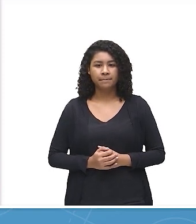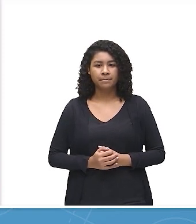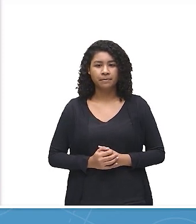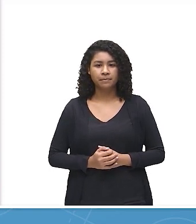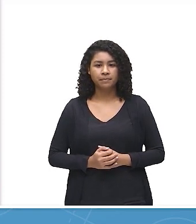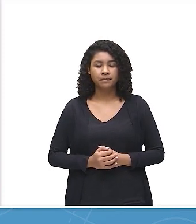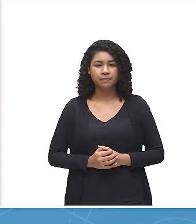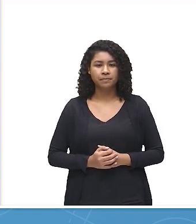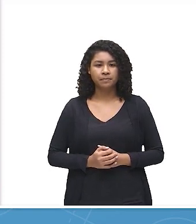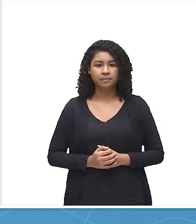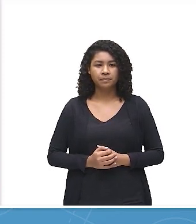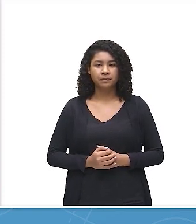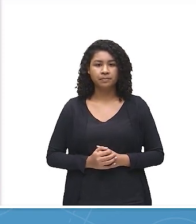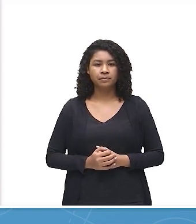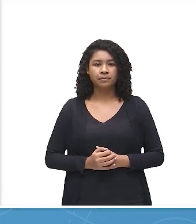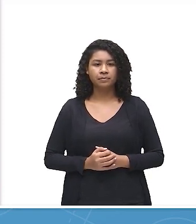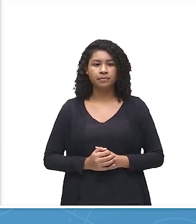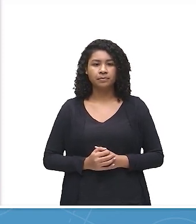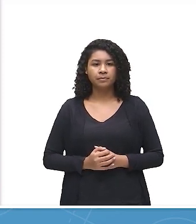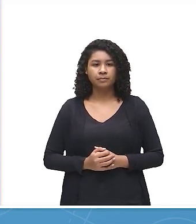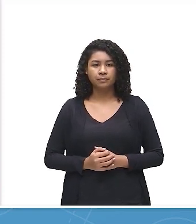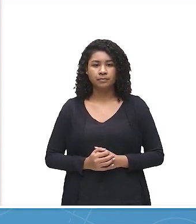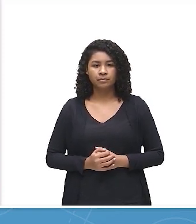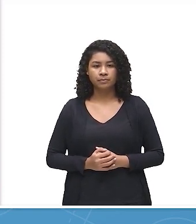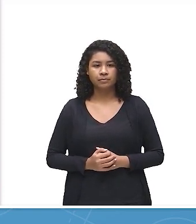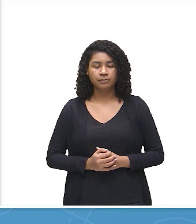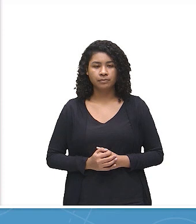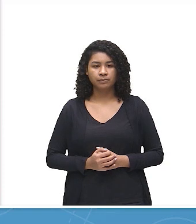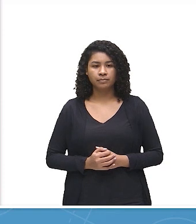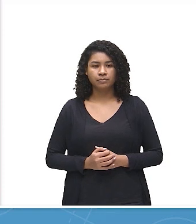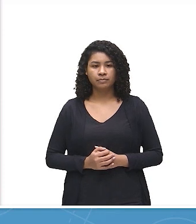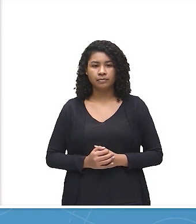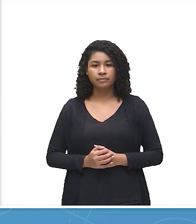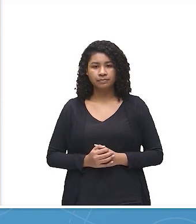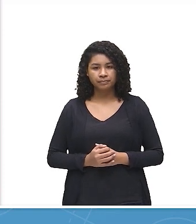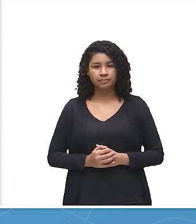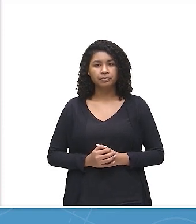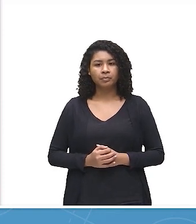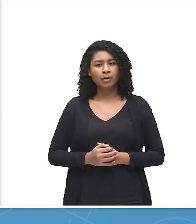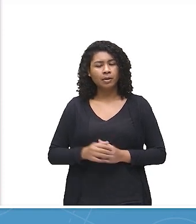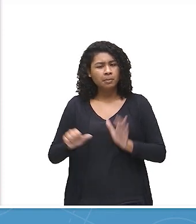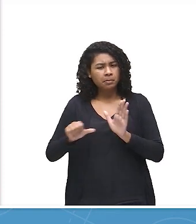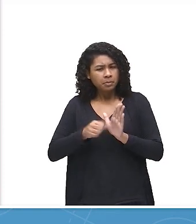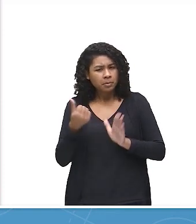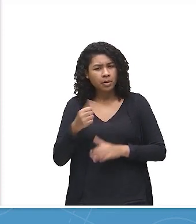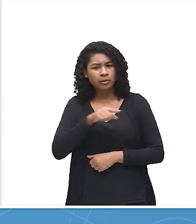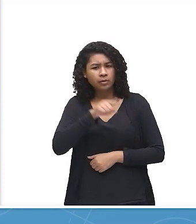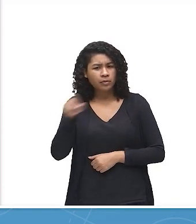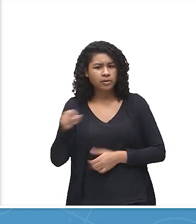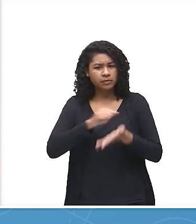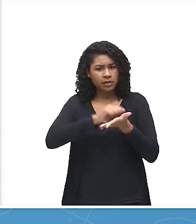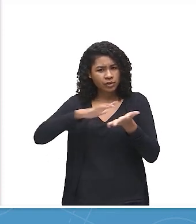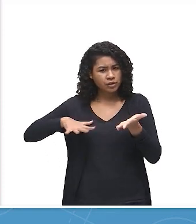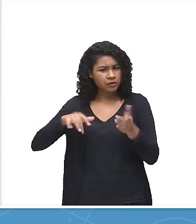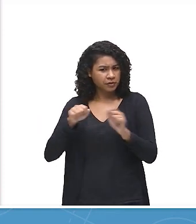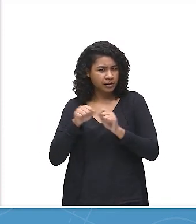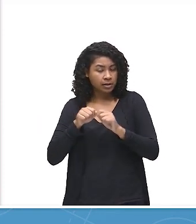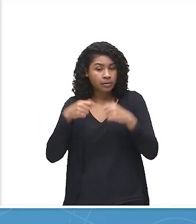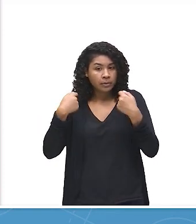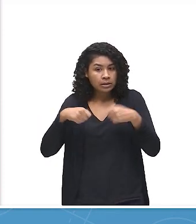muitas, sabendo o significado delas, você consegue identificar com mais facilidade, tá? Então, a questão das preposições é questão de